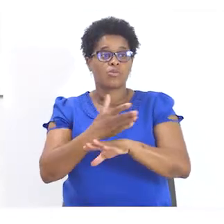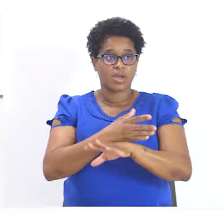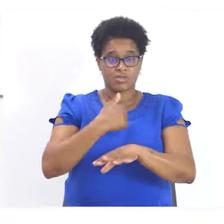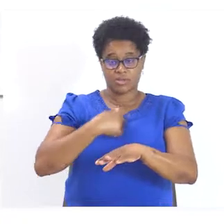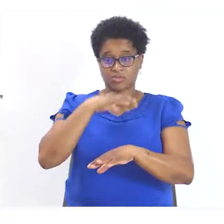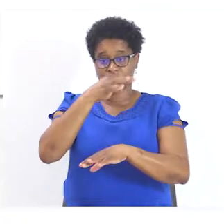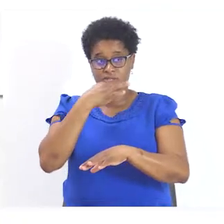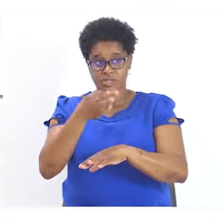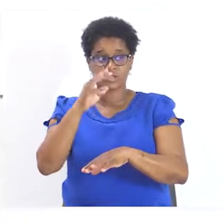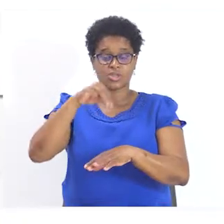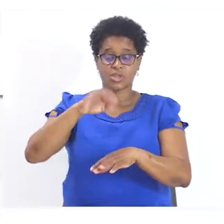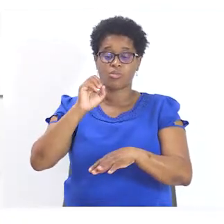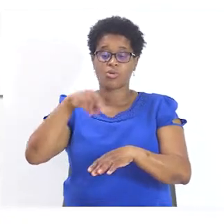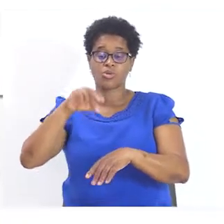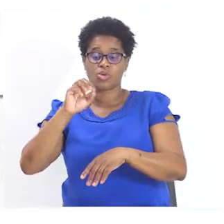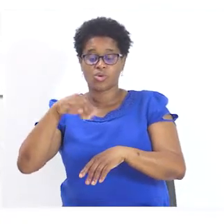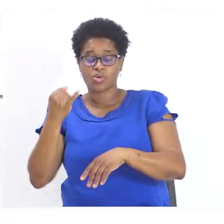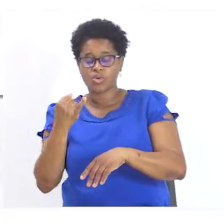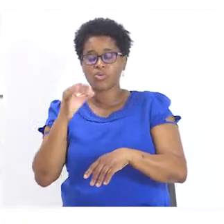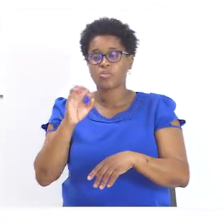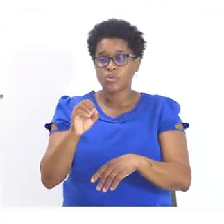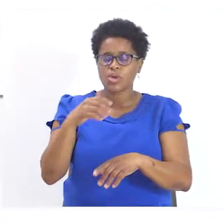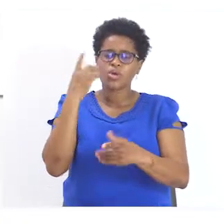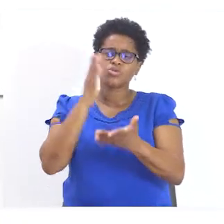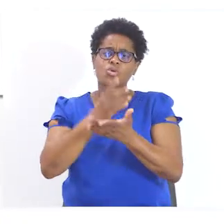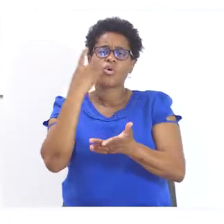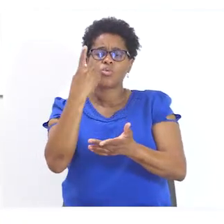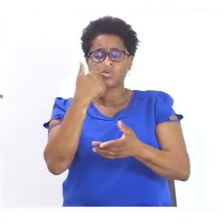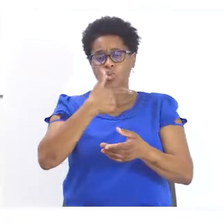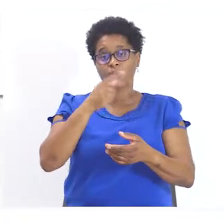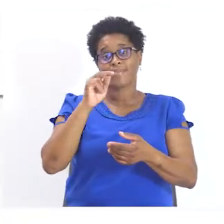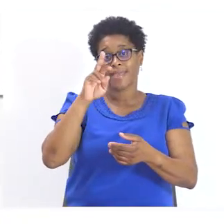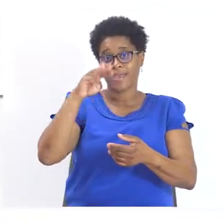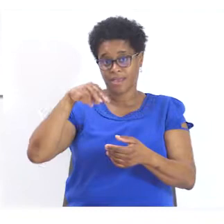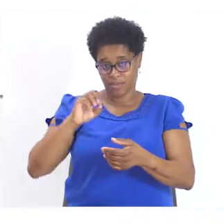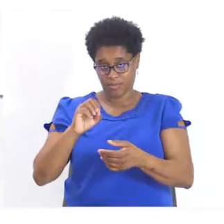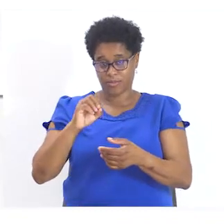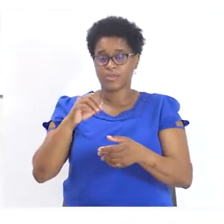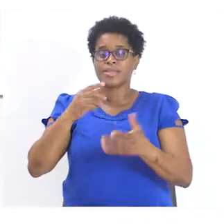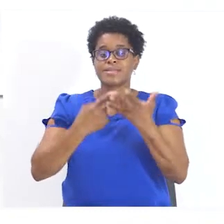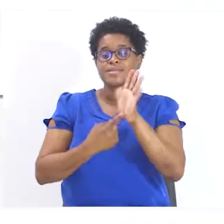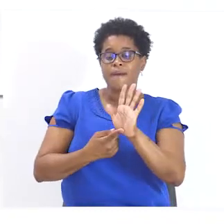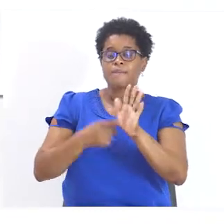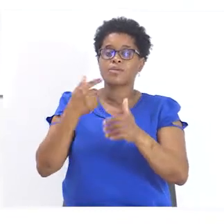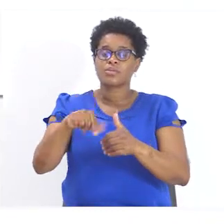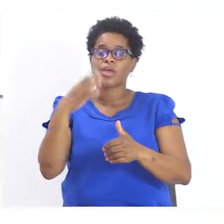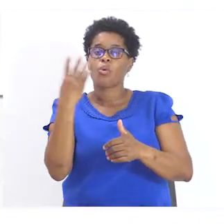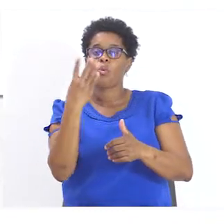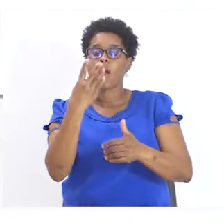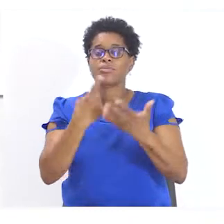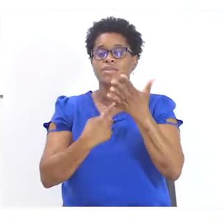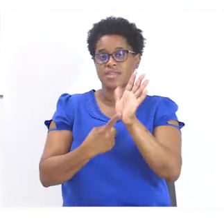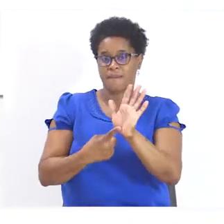antes, monômio significa único termo. Exemplo. Nós temos aqui